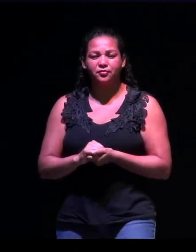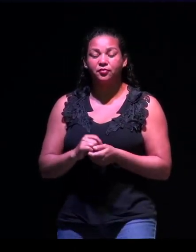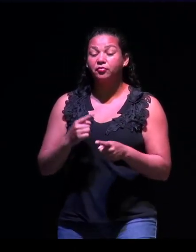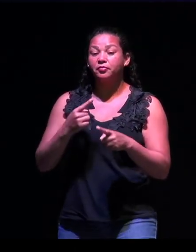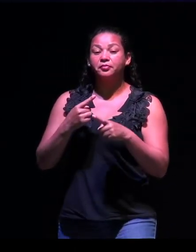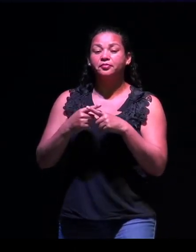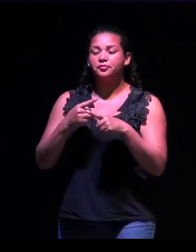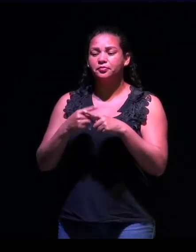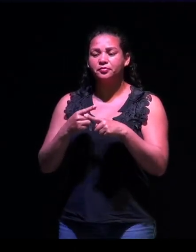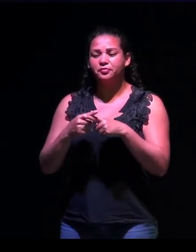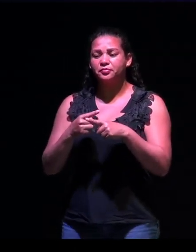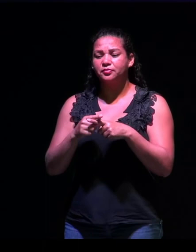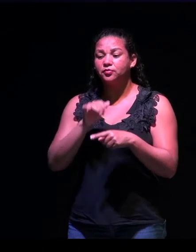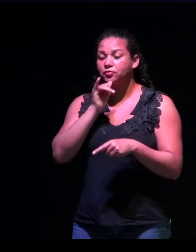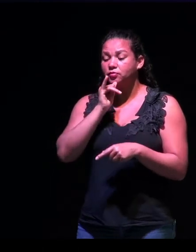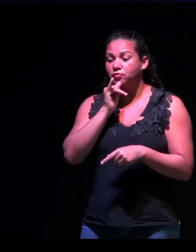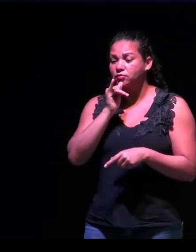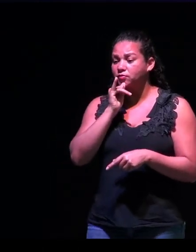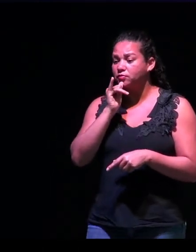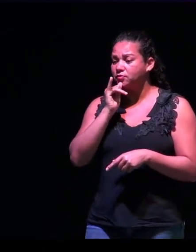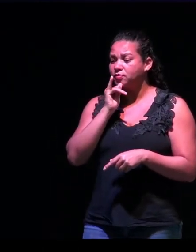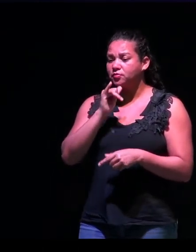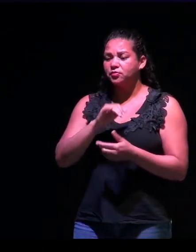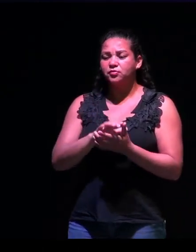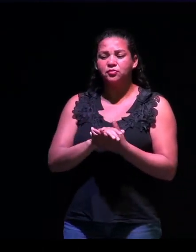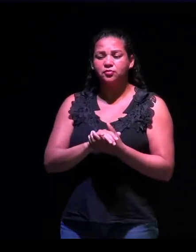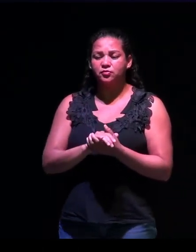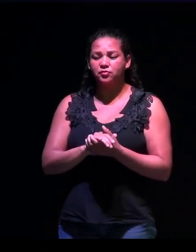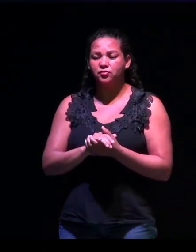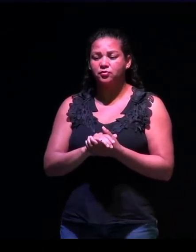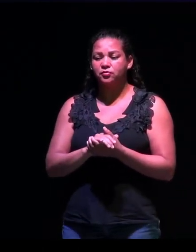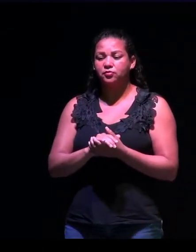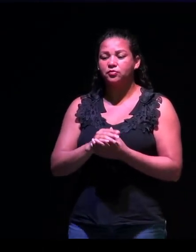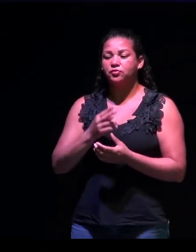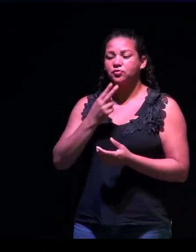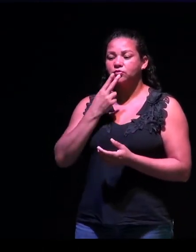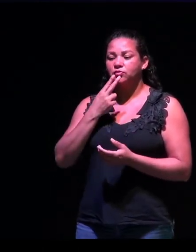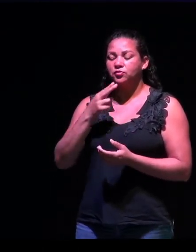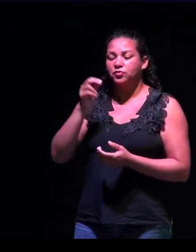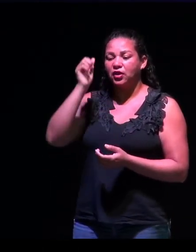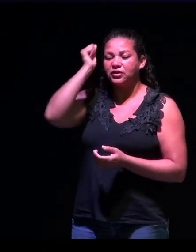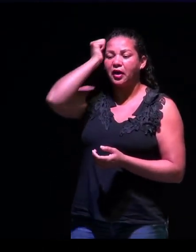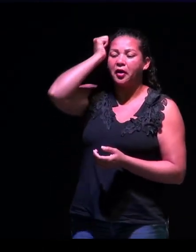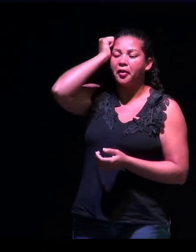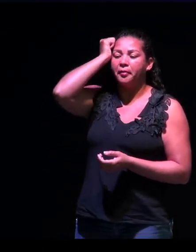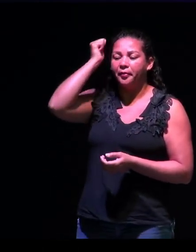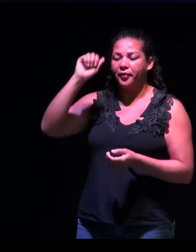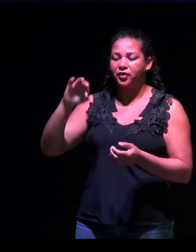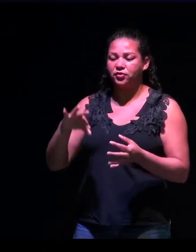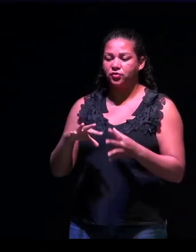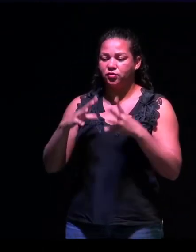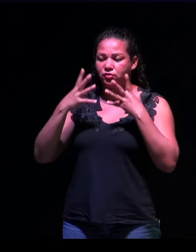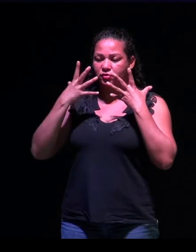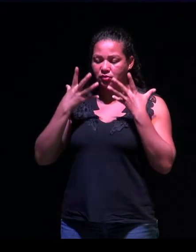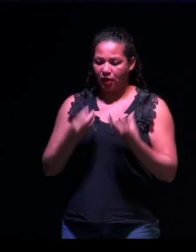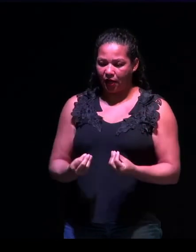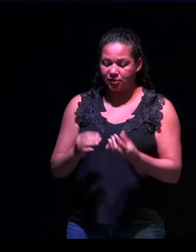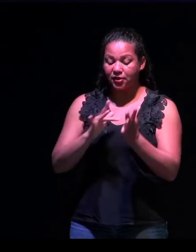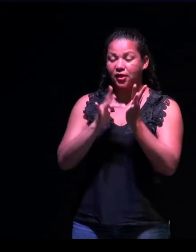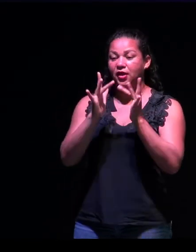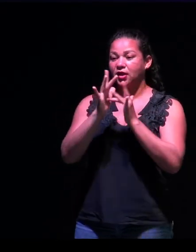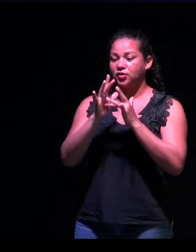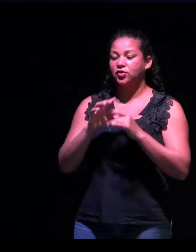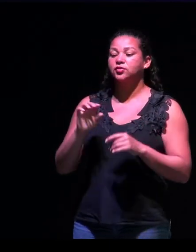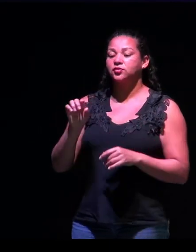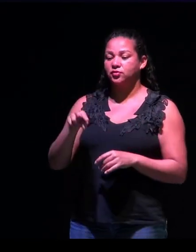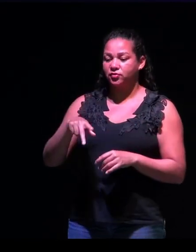porque só precisa entregar a vida para Jesus, só precisa ser salvo em Cristo. Mas depois do arrebatamento,